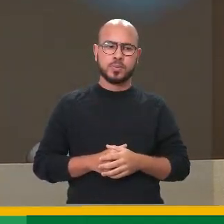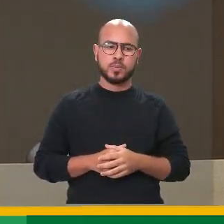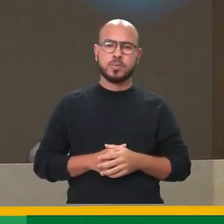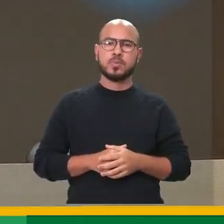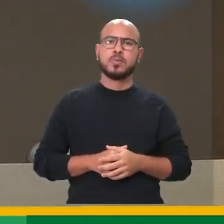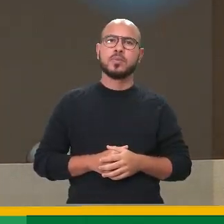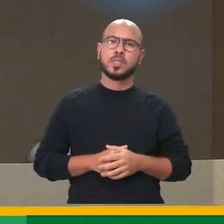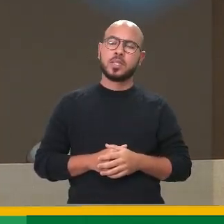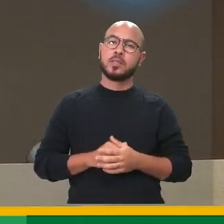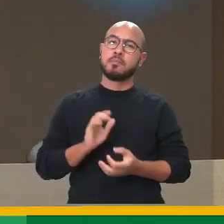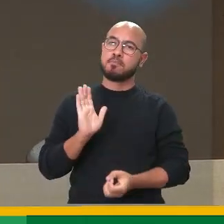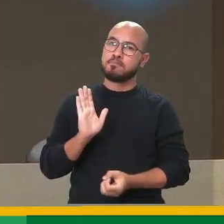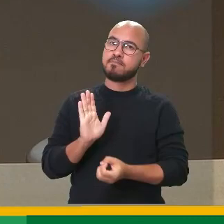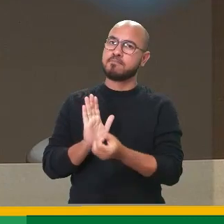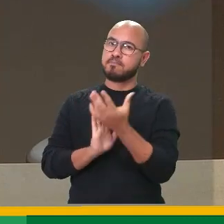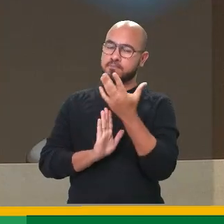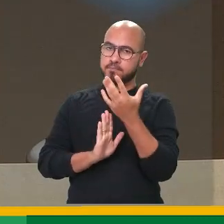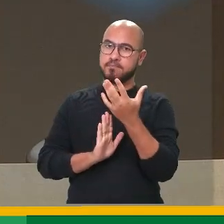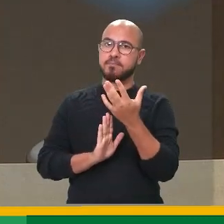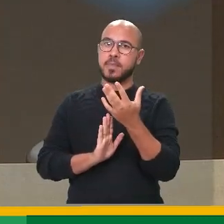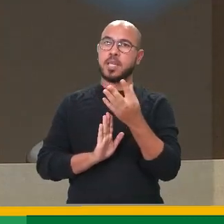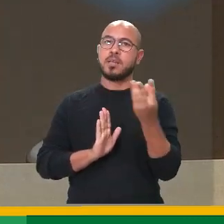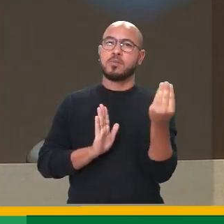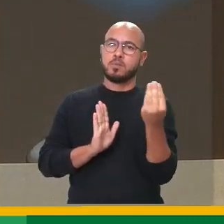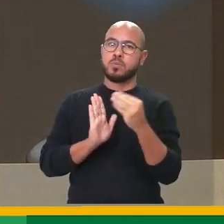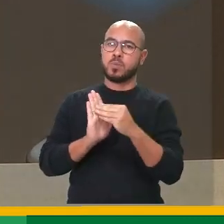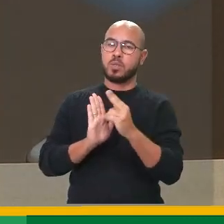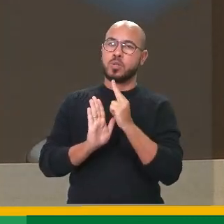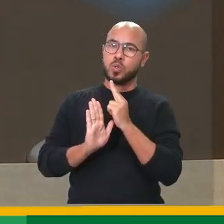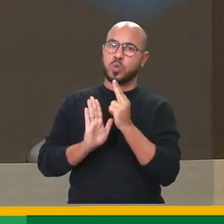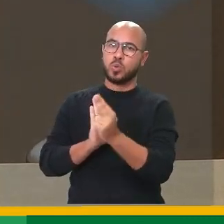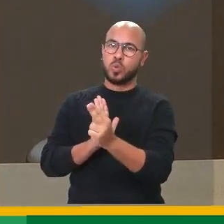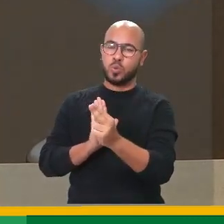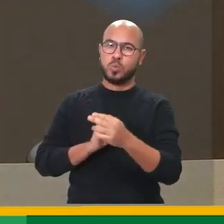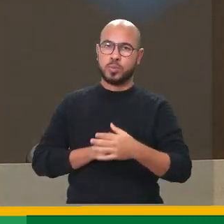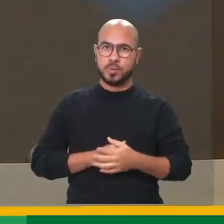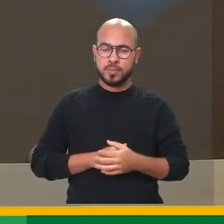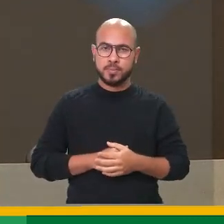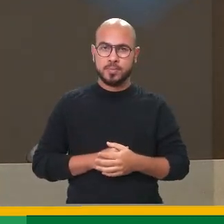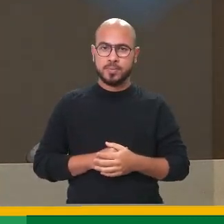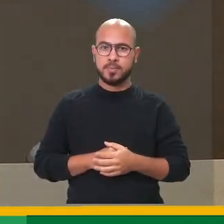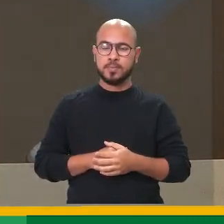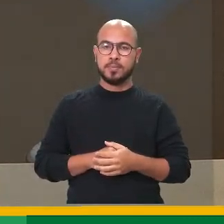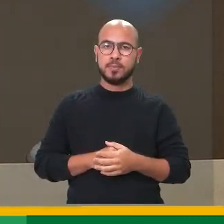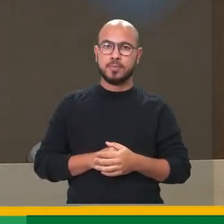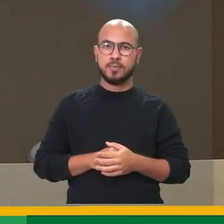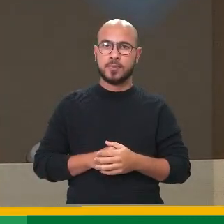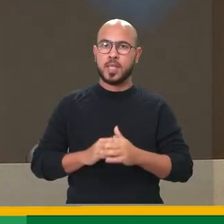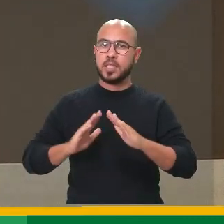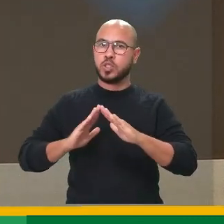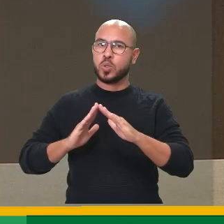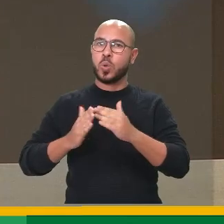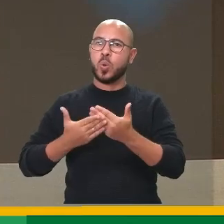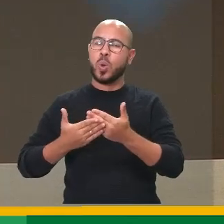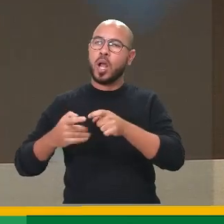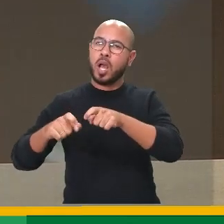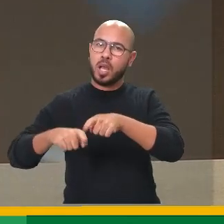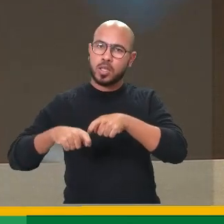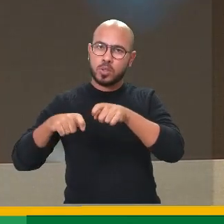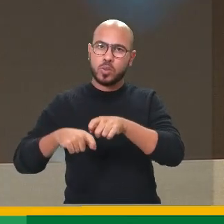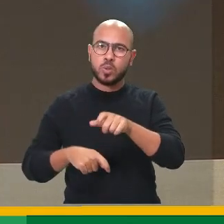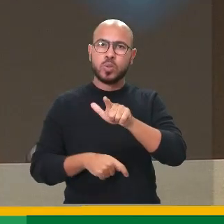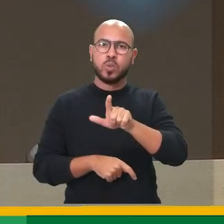sobre a criação e a denominação do agrocol Estadual luí